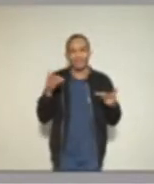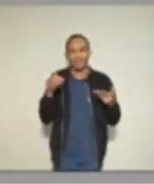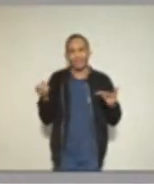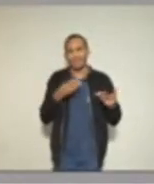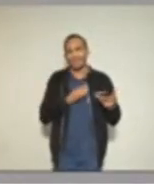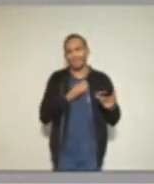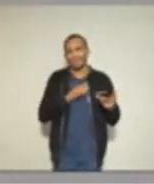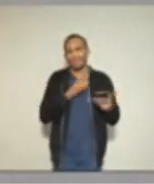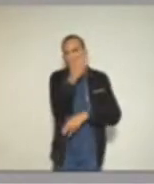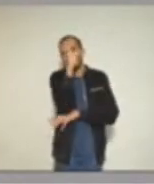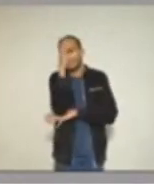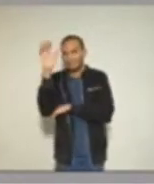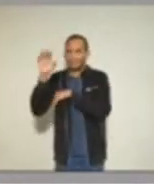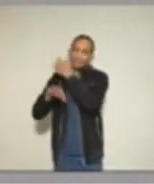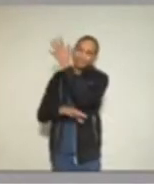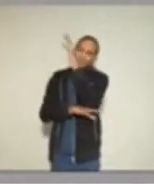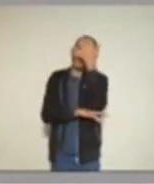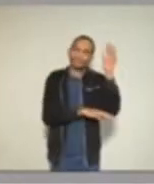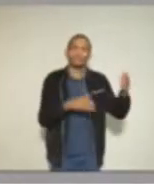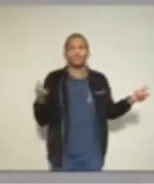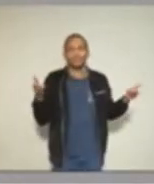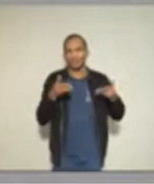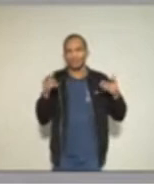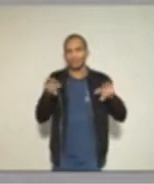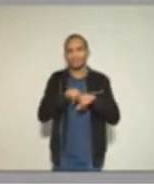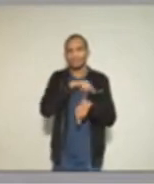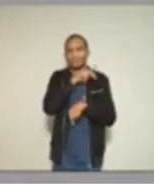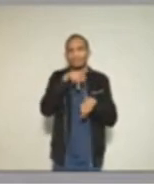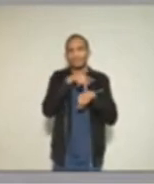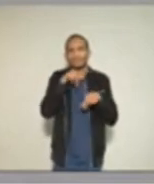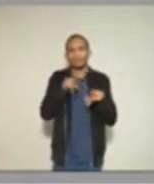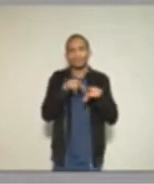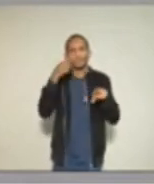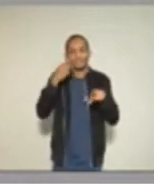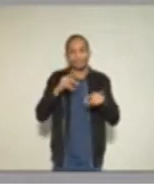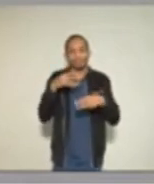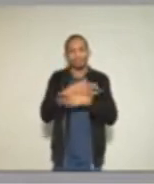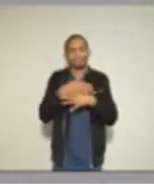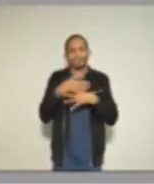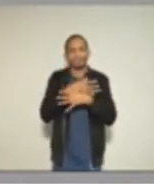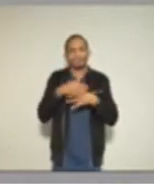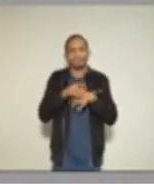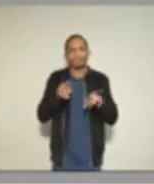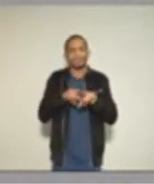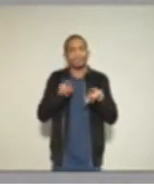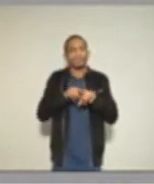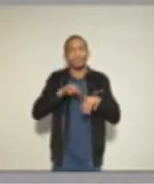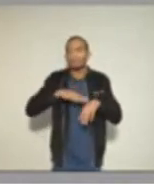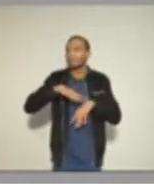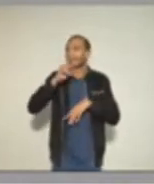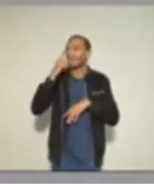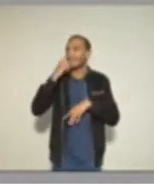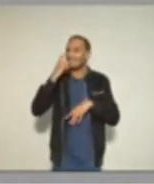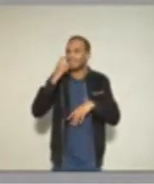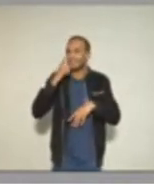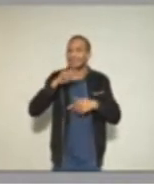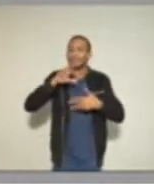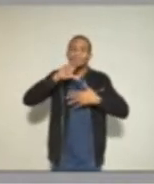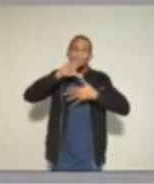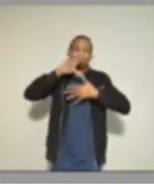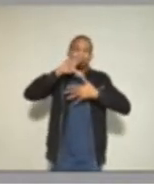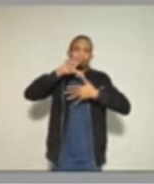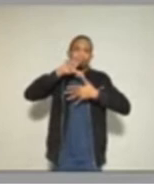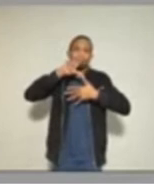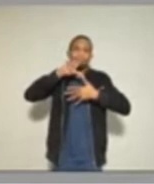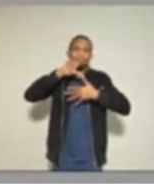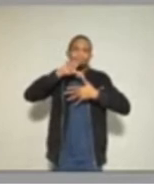realidade ambiental hoje do nosso país e da nossa cidade, que é o maior gerador de resíduos da América